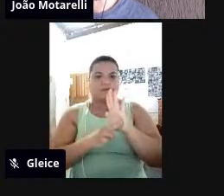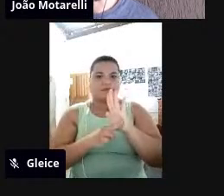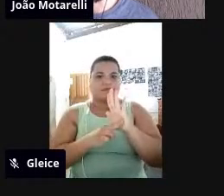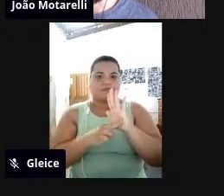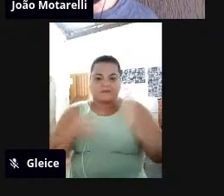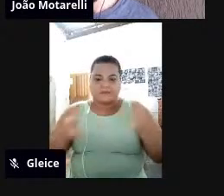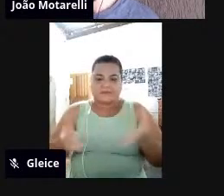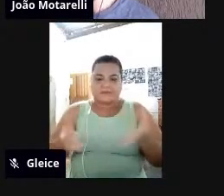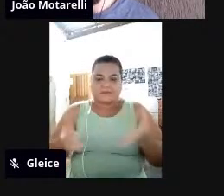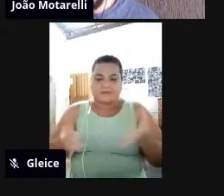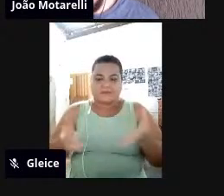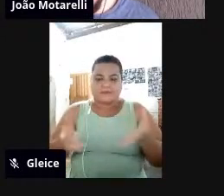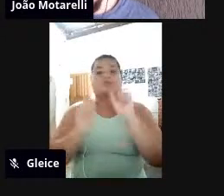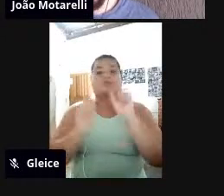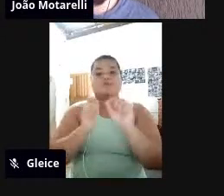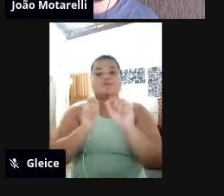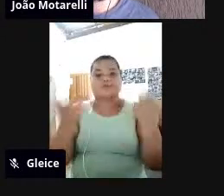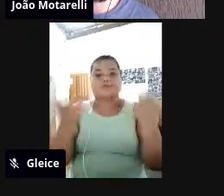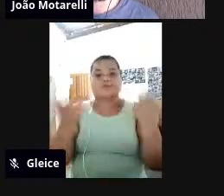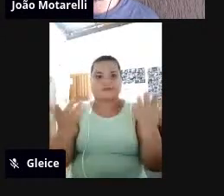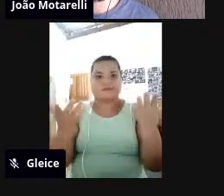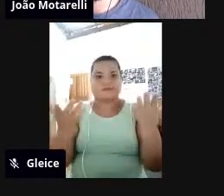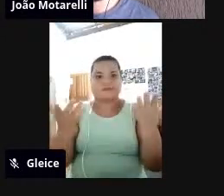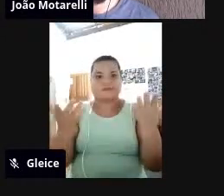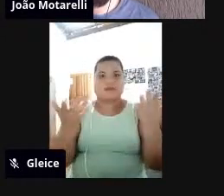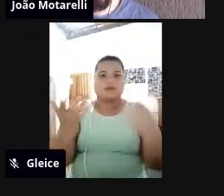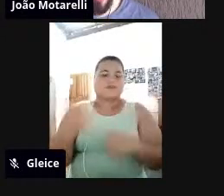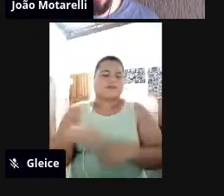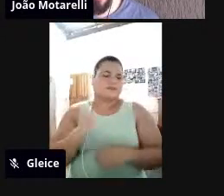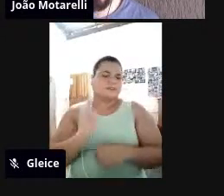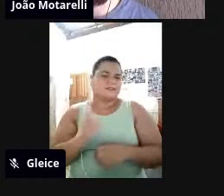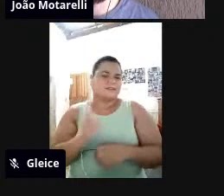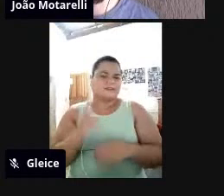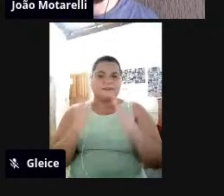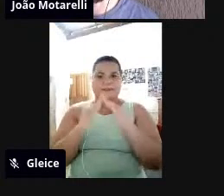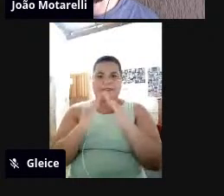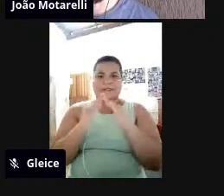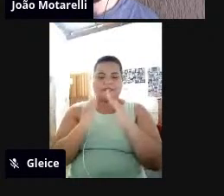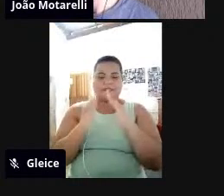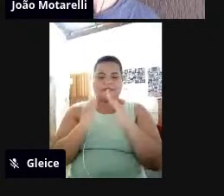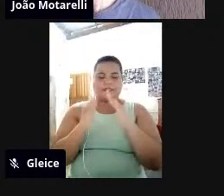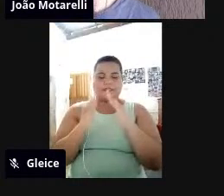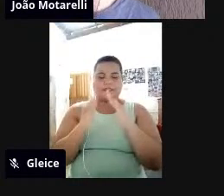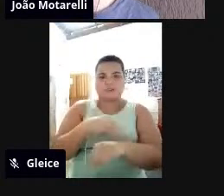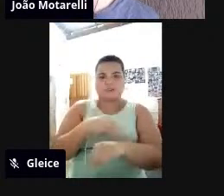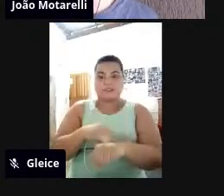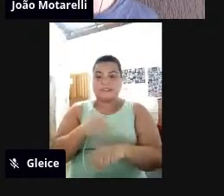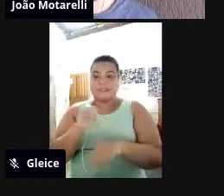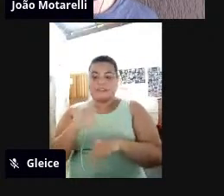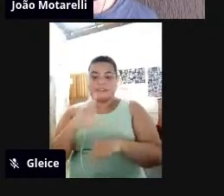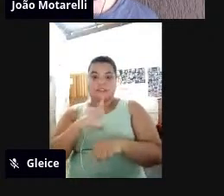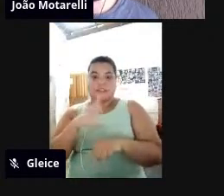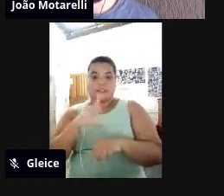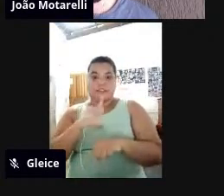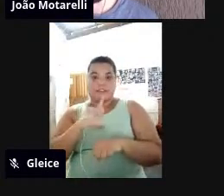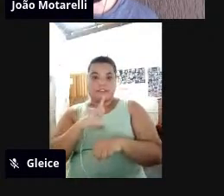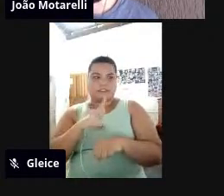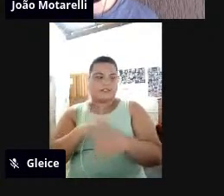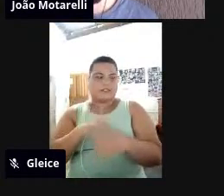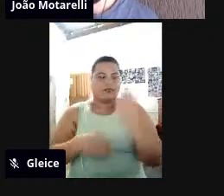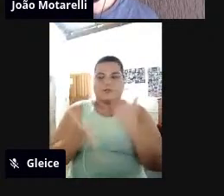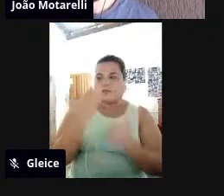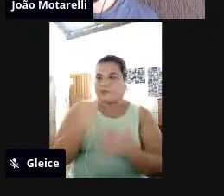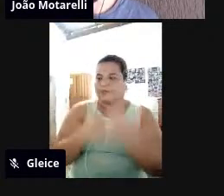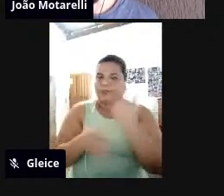O que é isso? Ah, João, eu sempre tive chocolate em casa, mas agora eu não posso ter, porque se eu tenho, olha, eu acabo comendo, não tem